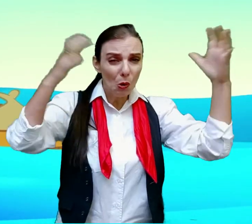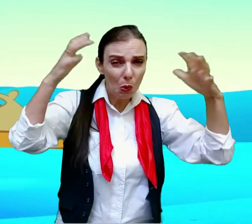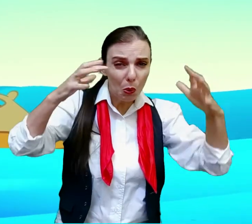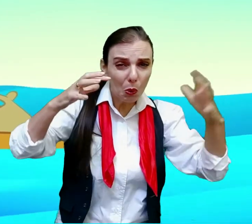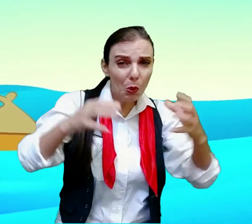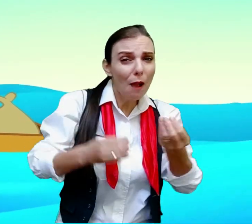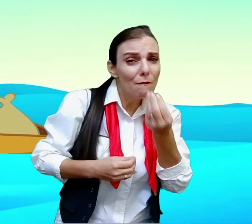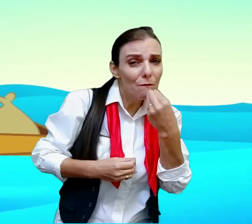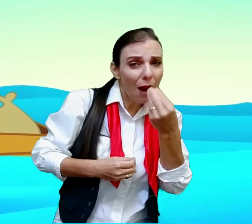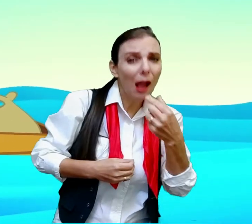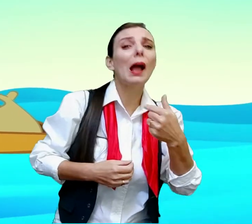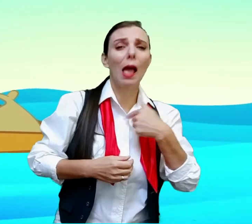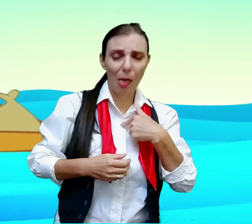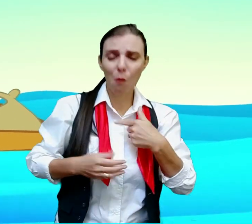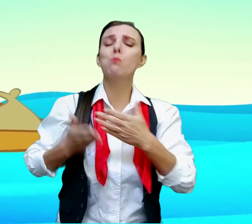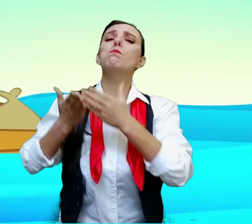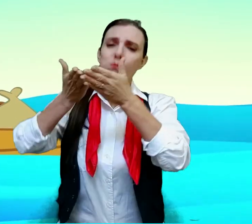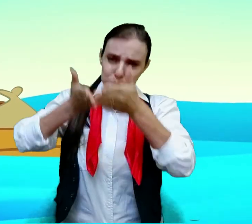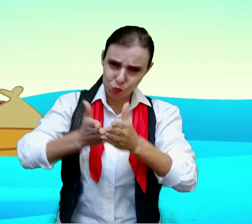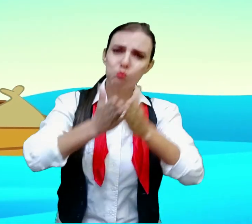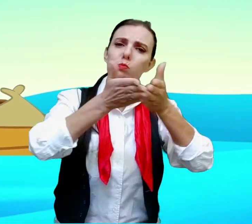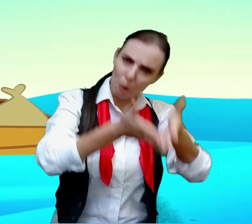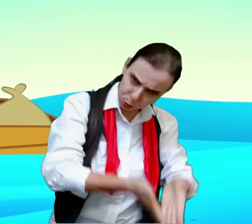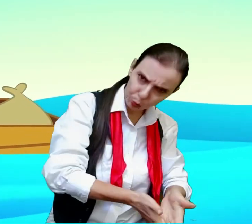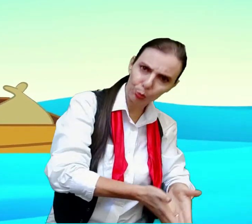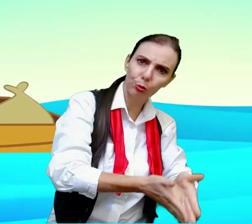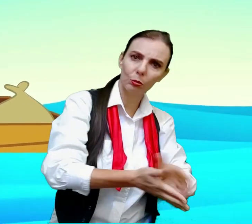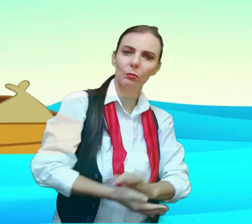Até a menor tempestade afundará meu barco.